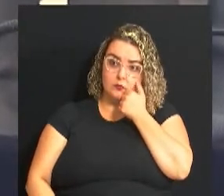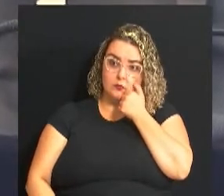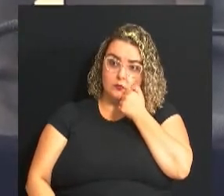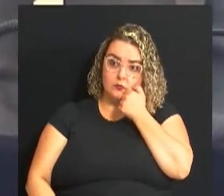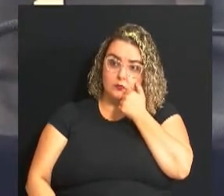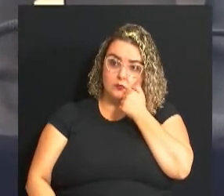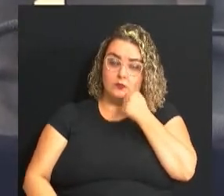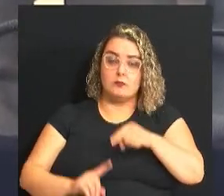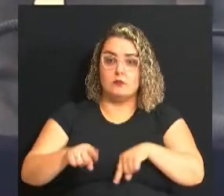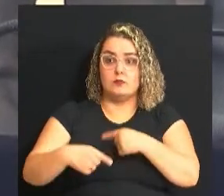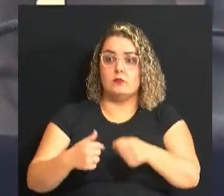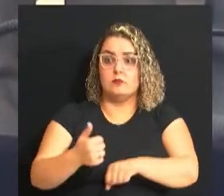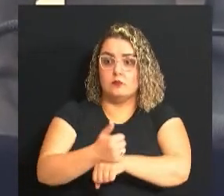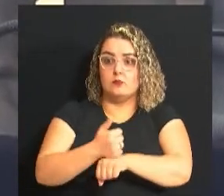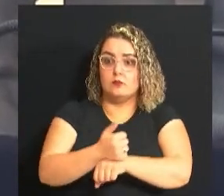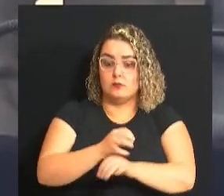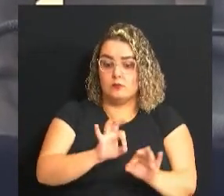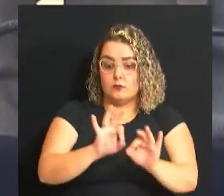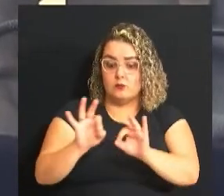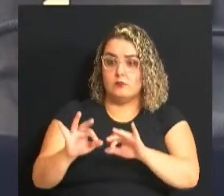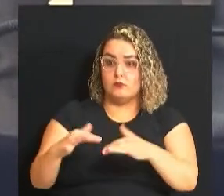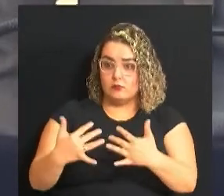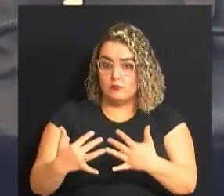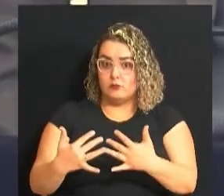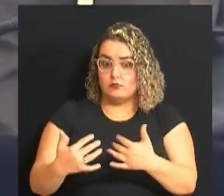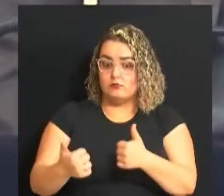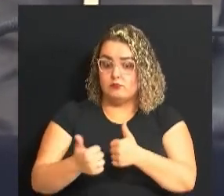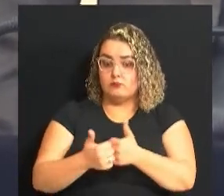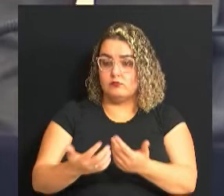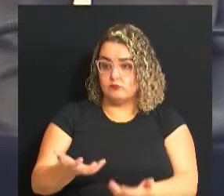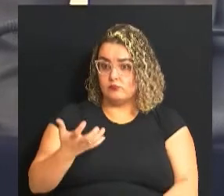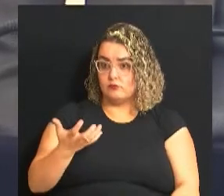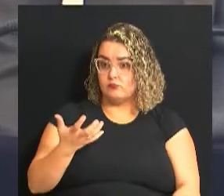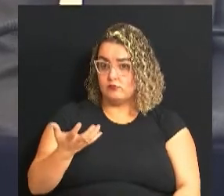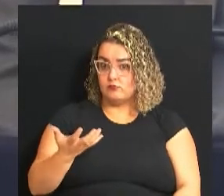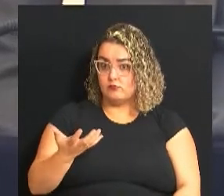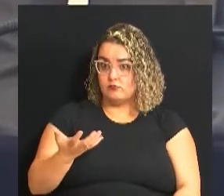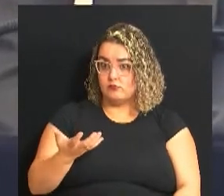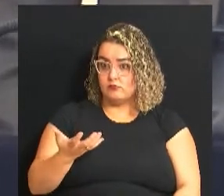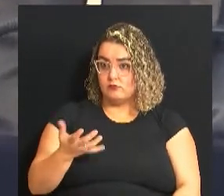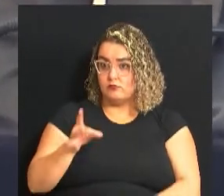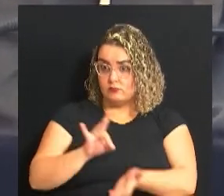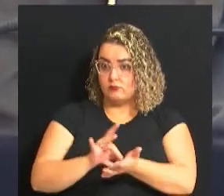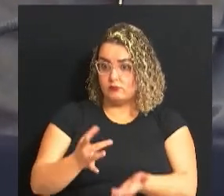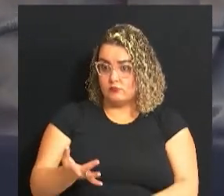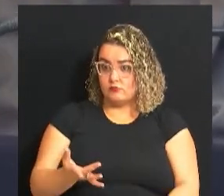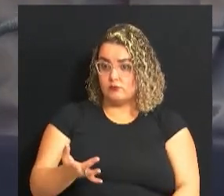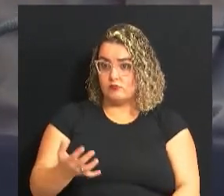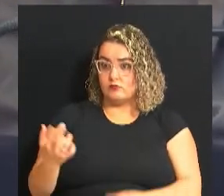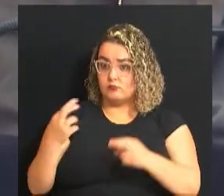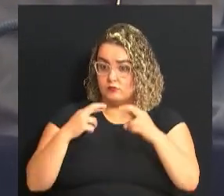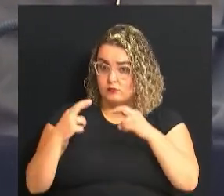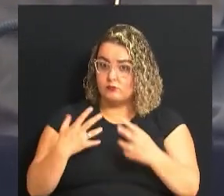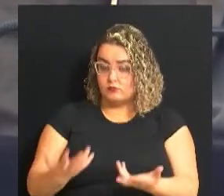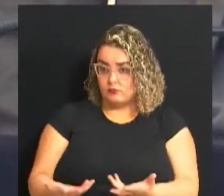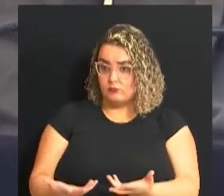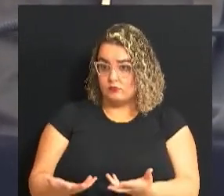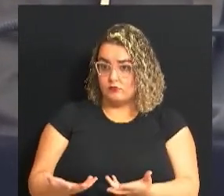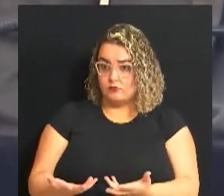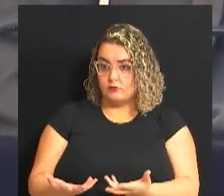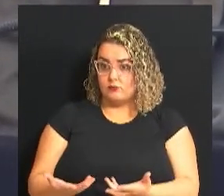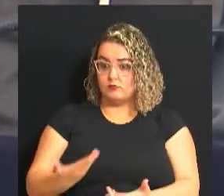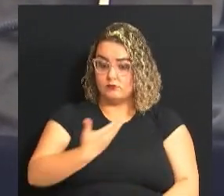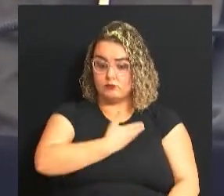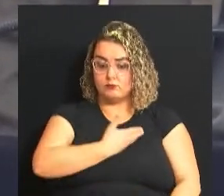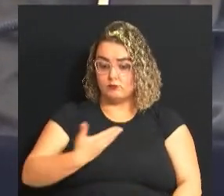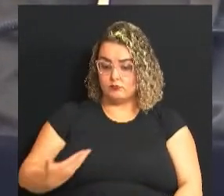profissionais que acompanham essa questão de perto, e aí eu gostaria mesmo de verificar isso com o governo, né,